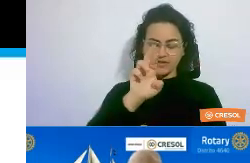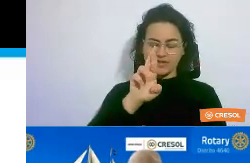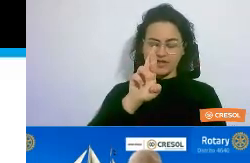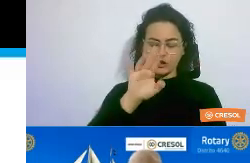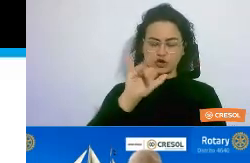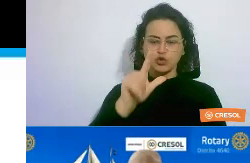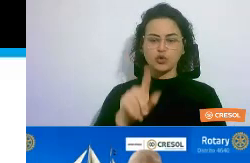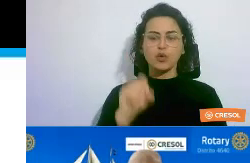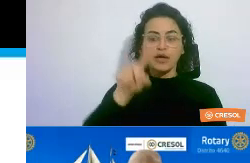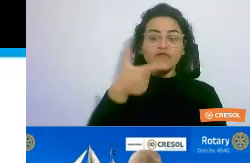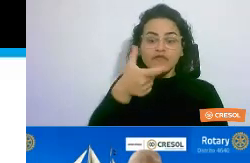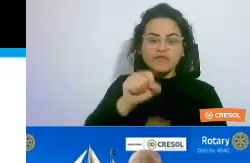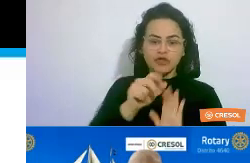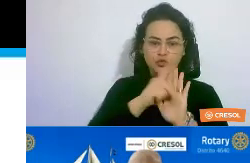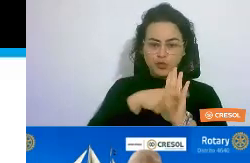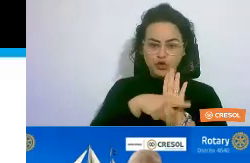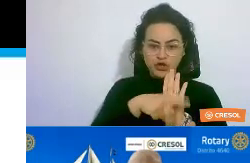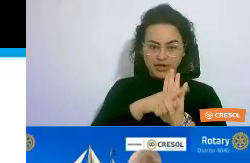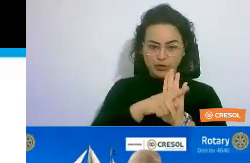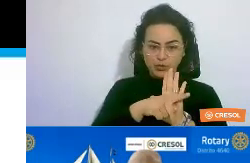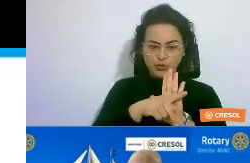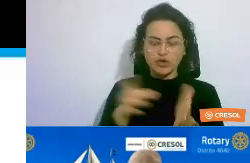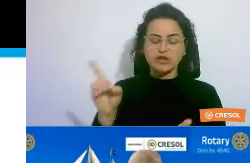valor de $1.500.